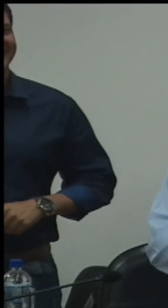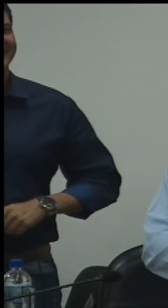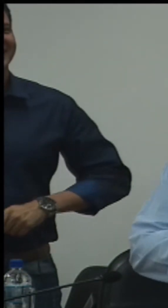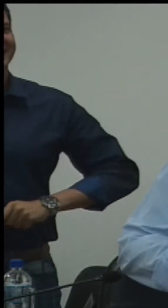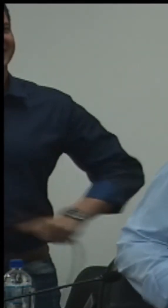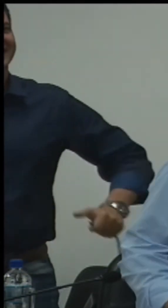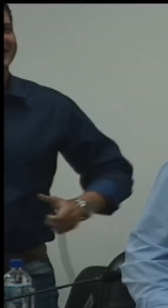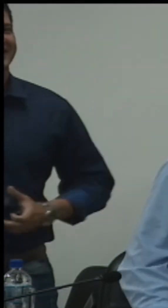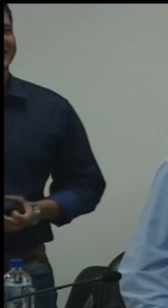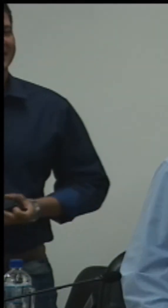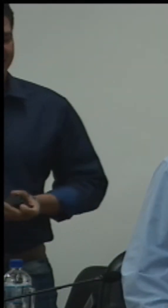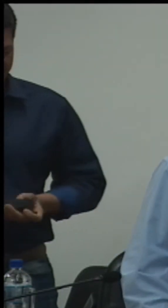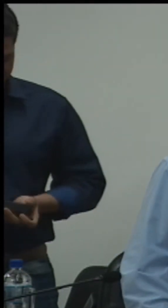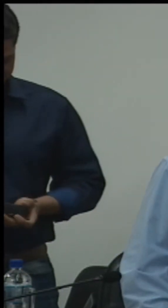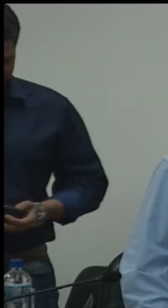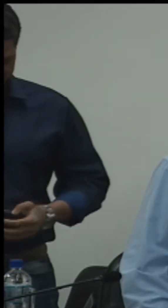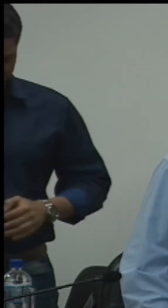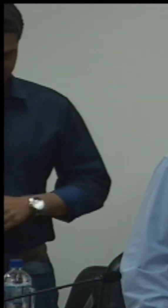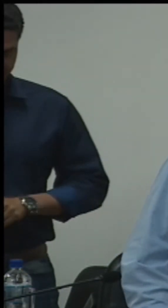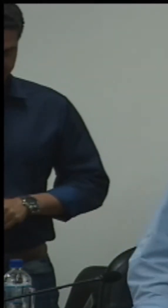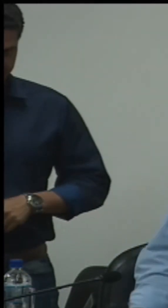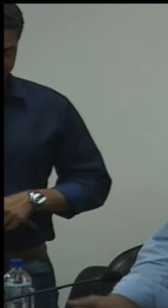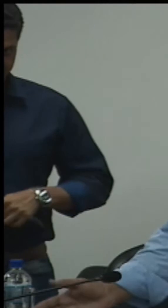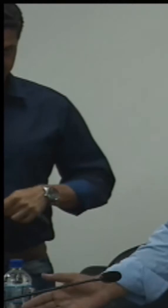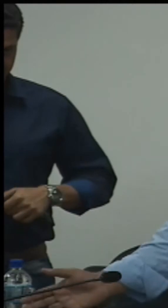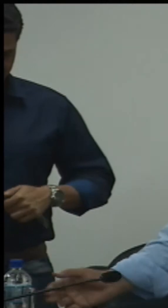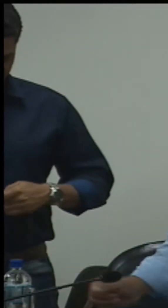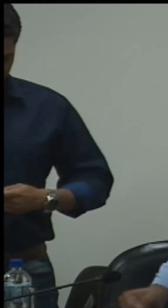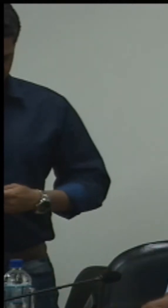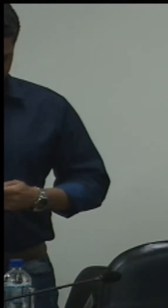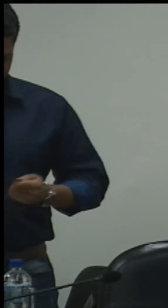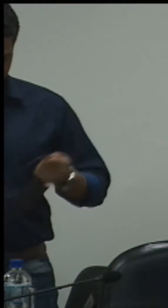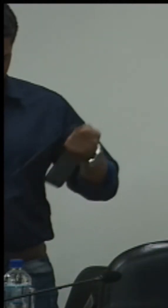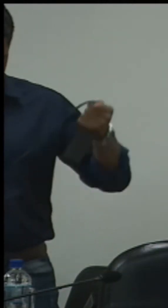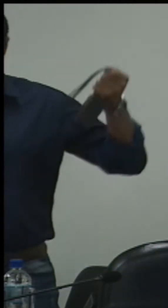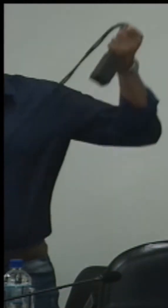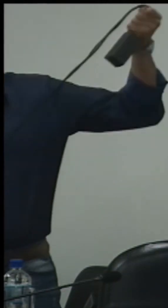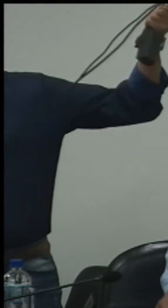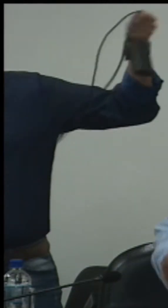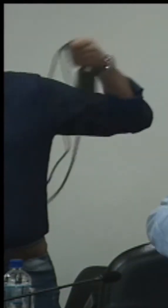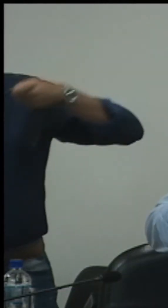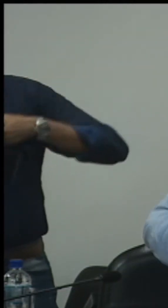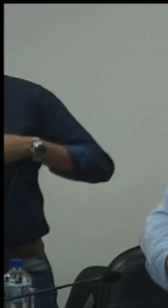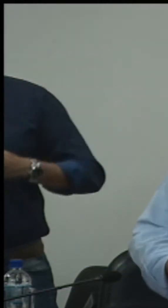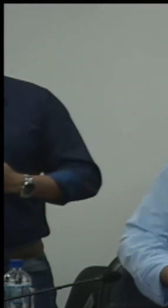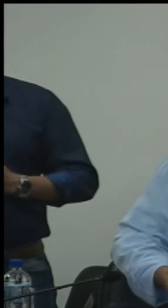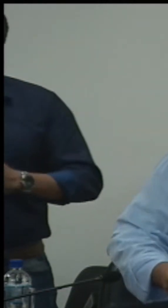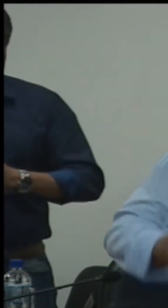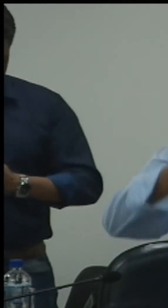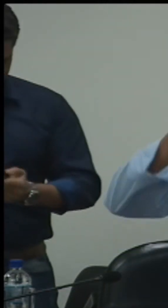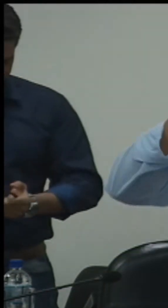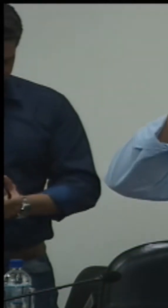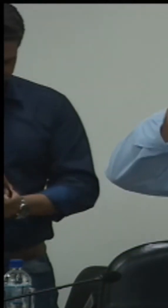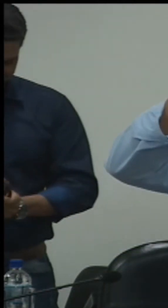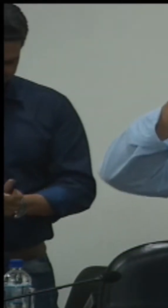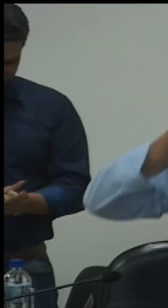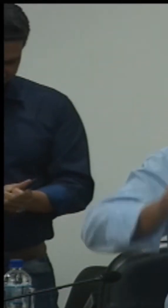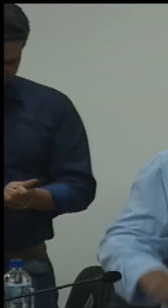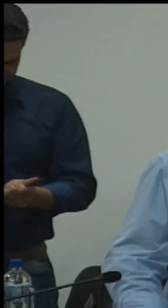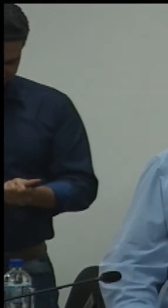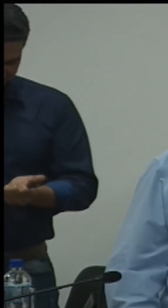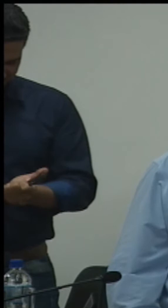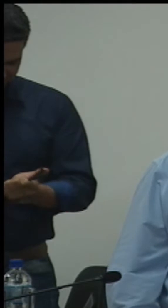pela vida. Coisa que o nosso partido zela, né, Alemão? O PSC zela pela vida, desde a